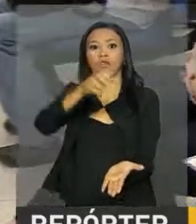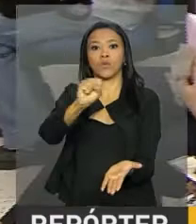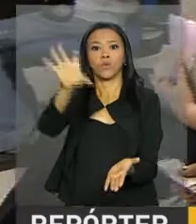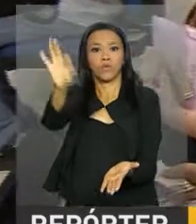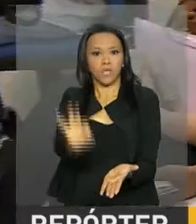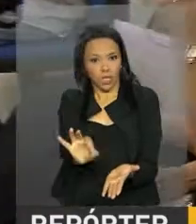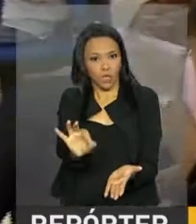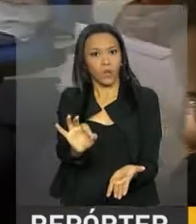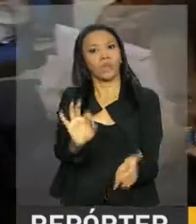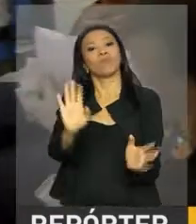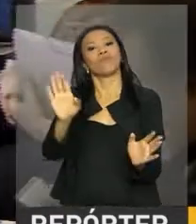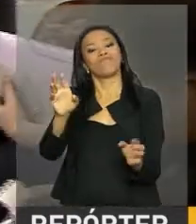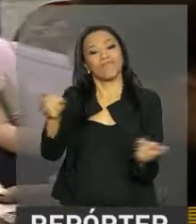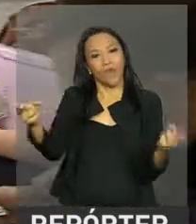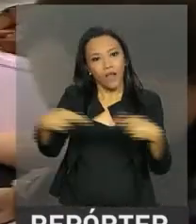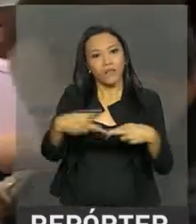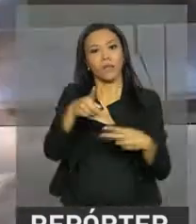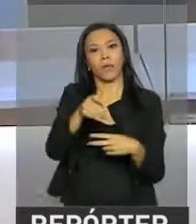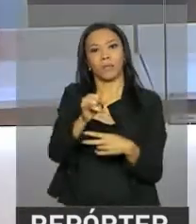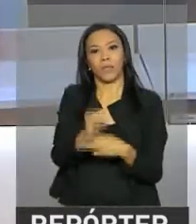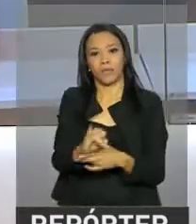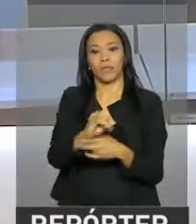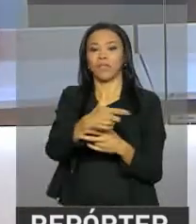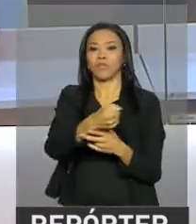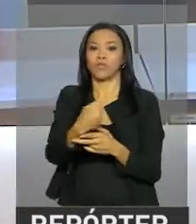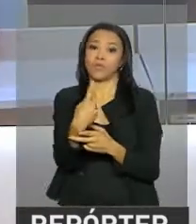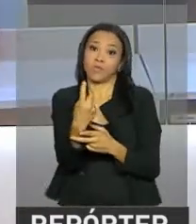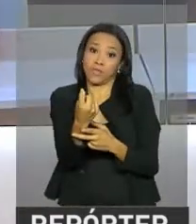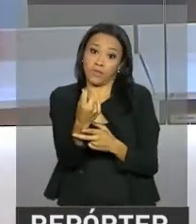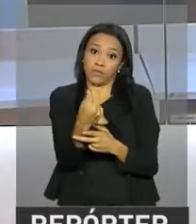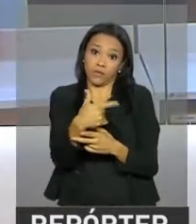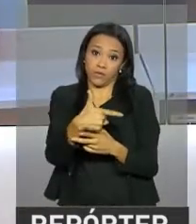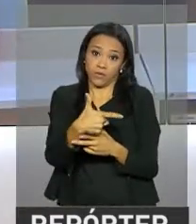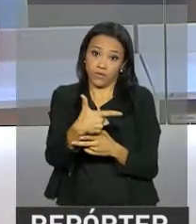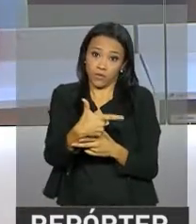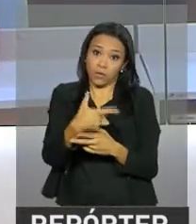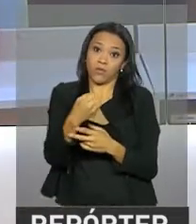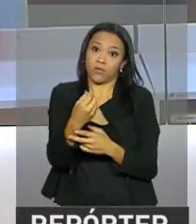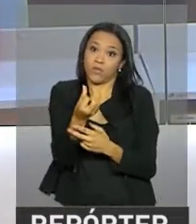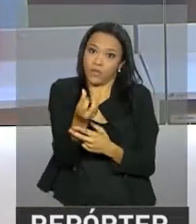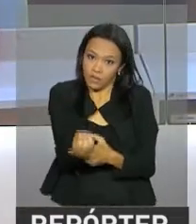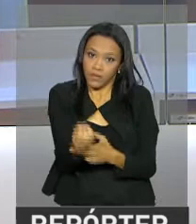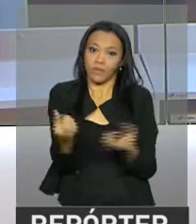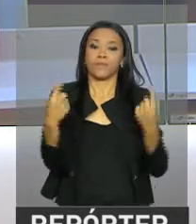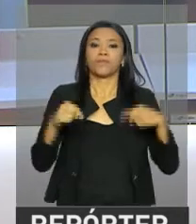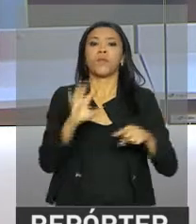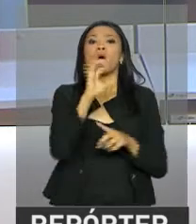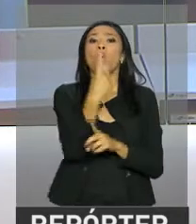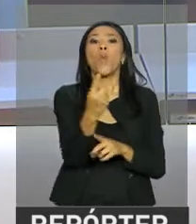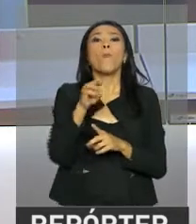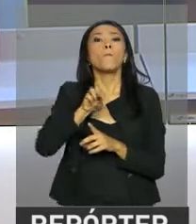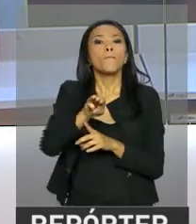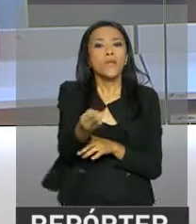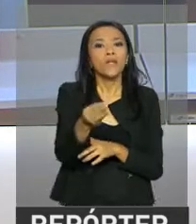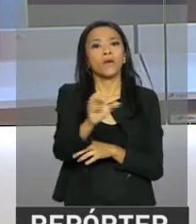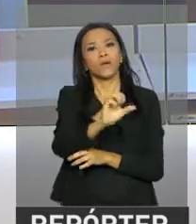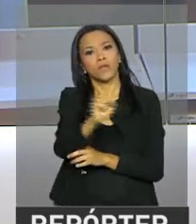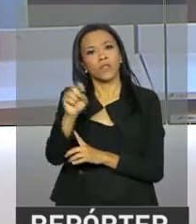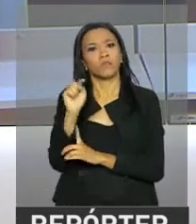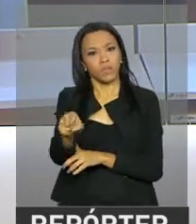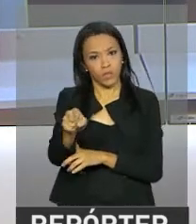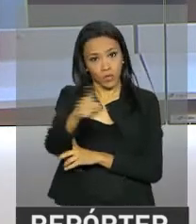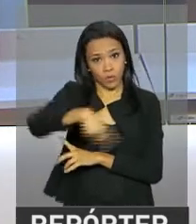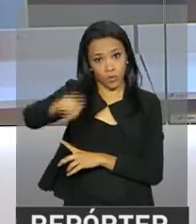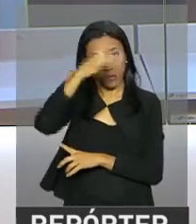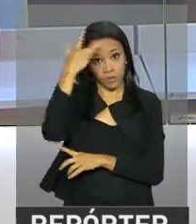pib em 2060 e olha quase um milhão e 800 mil candidatos já se inscreveram no sisu o sistema de